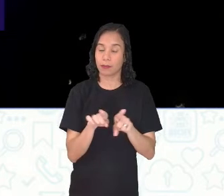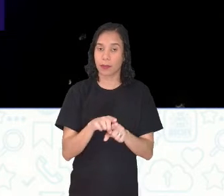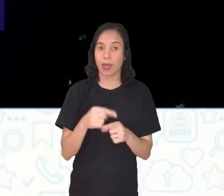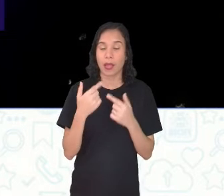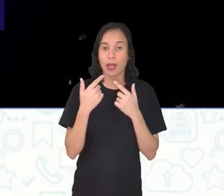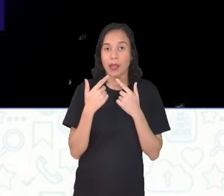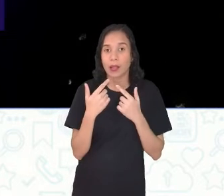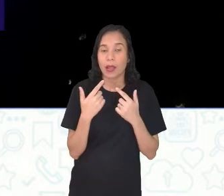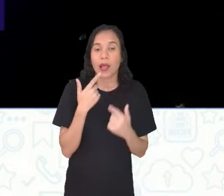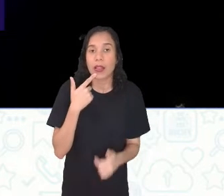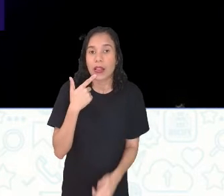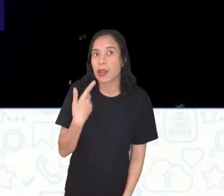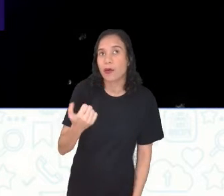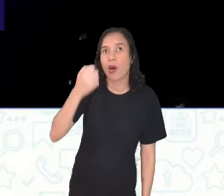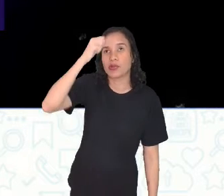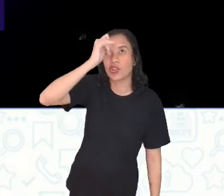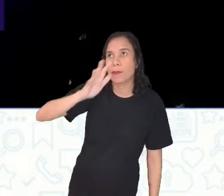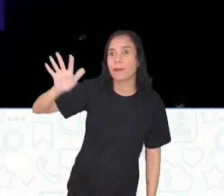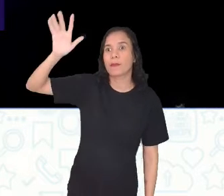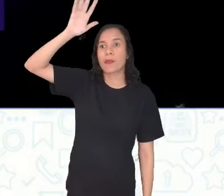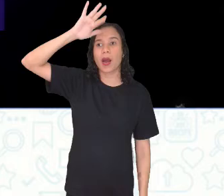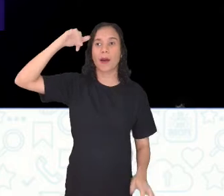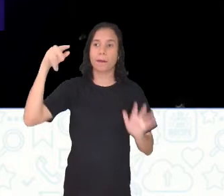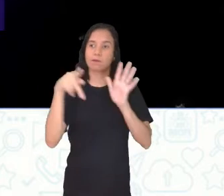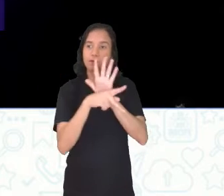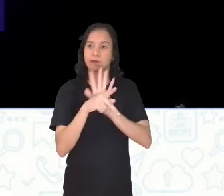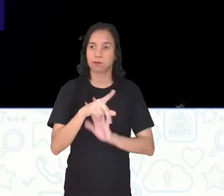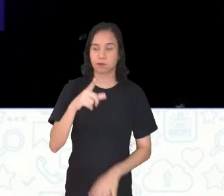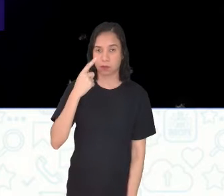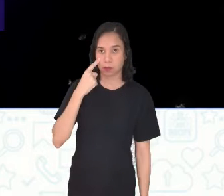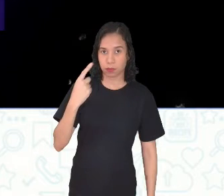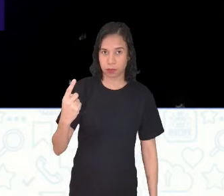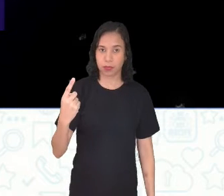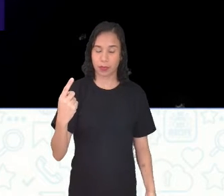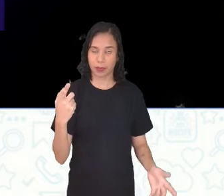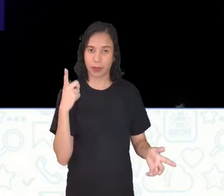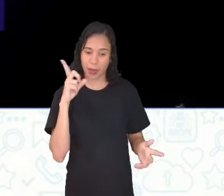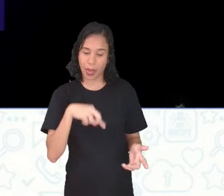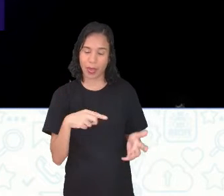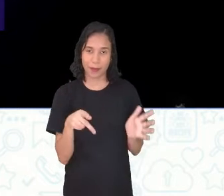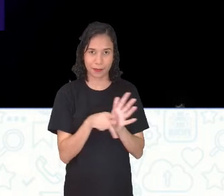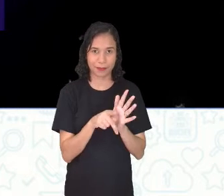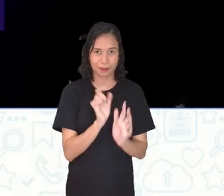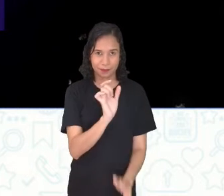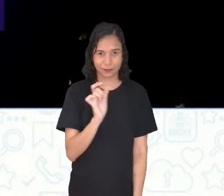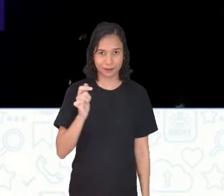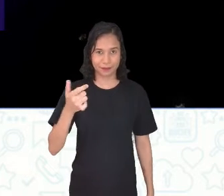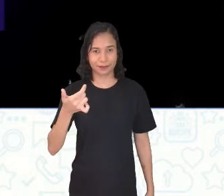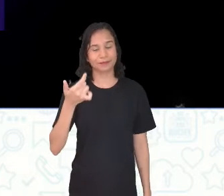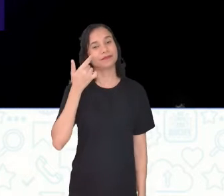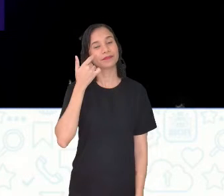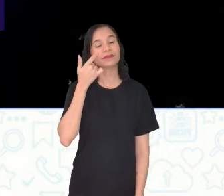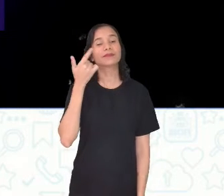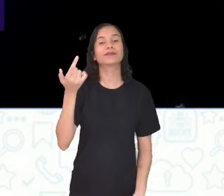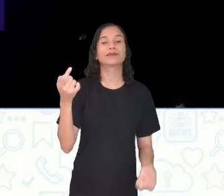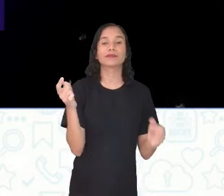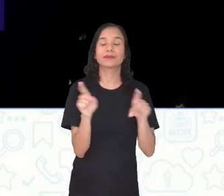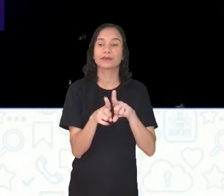linguagem imaginada, criada, não é no sentido literal, é no sentido figurado, tá? E